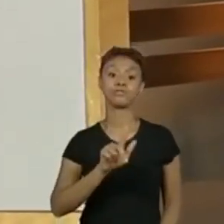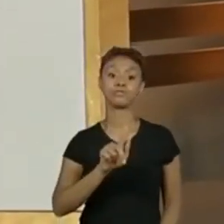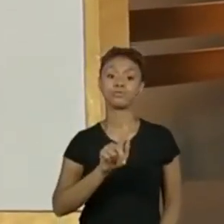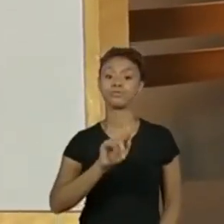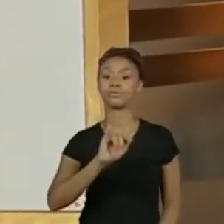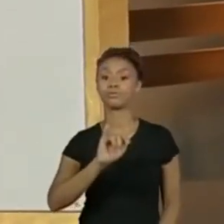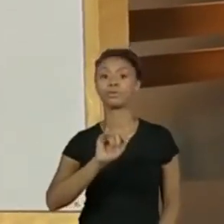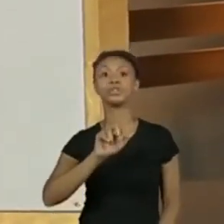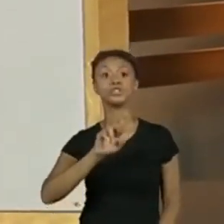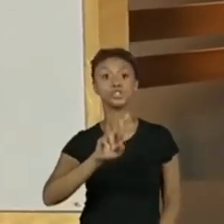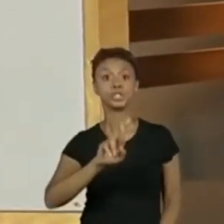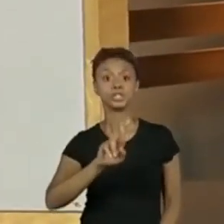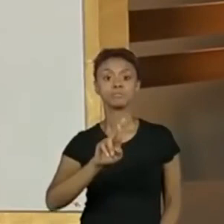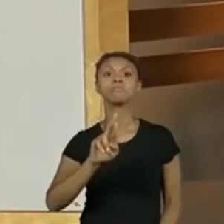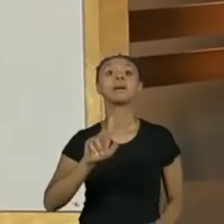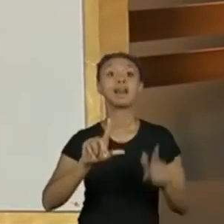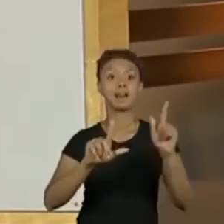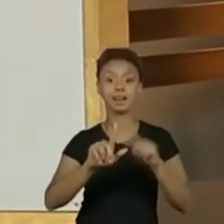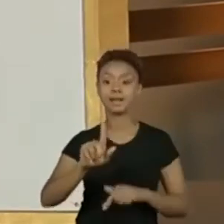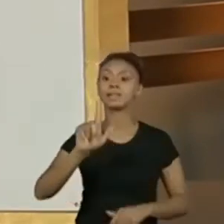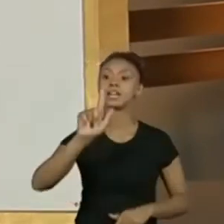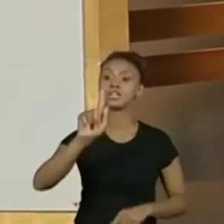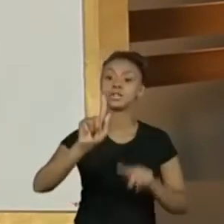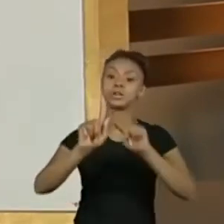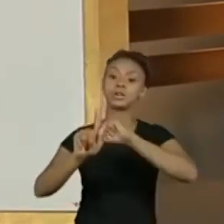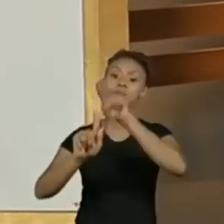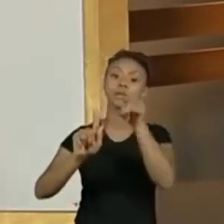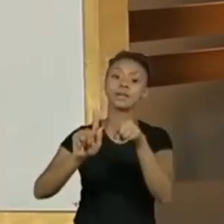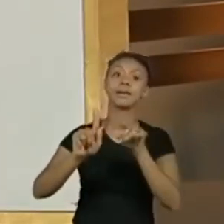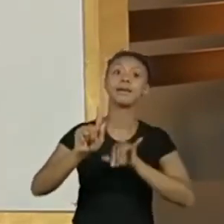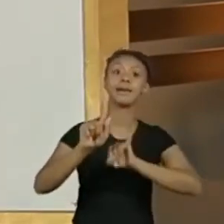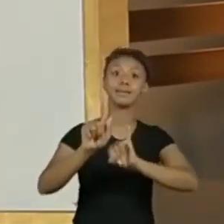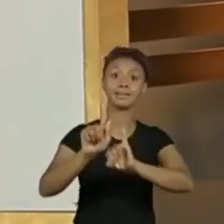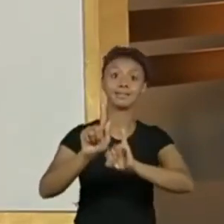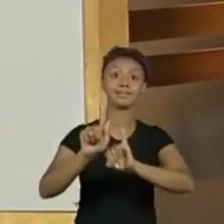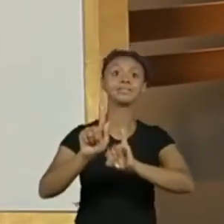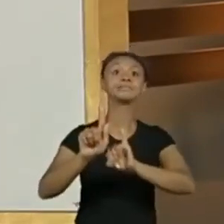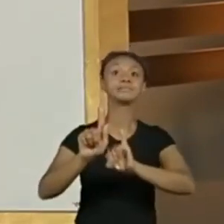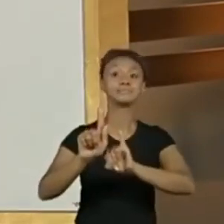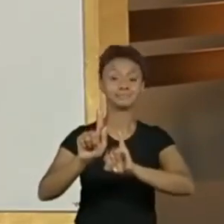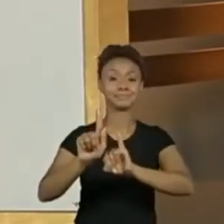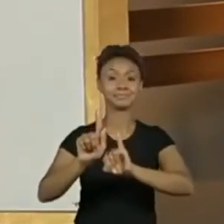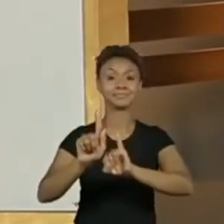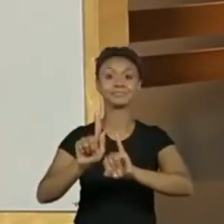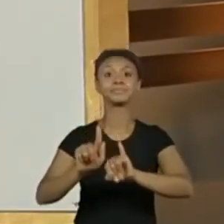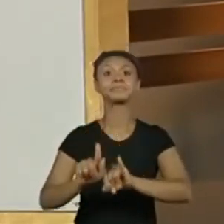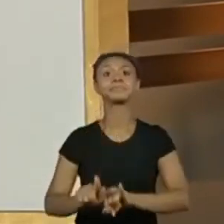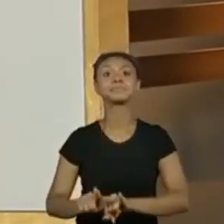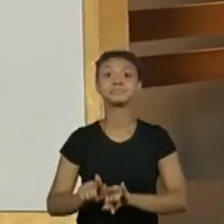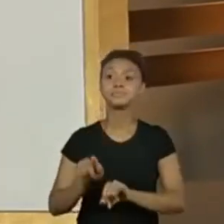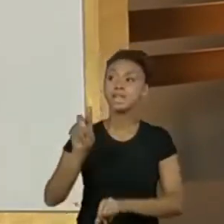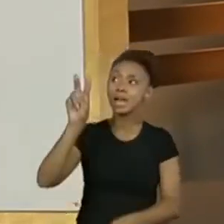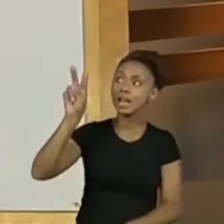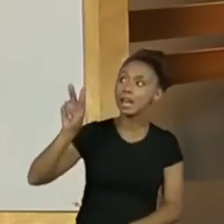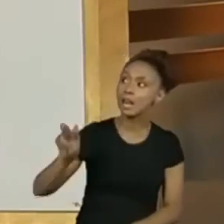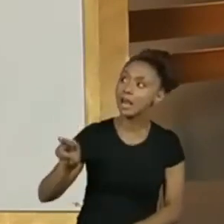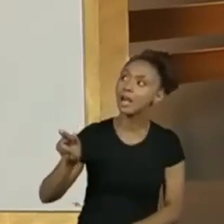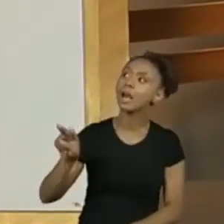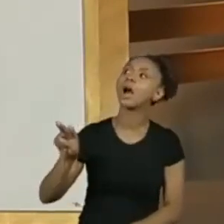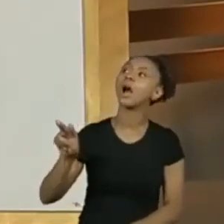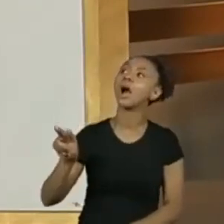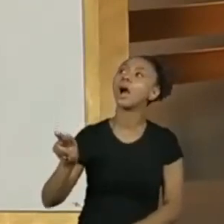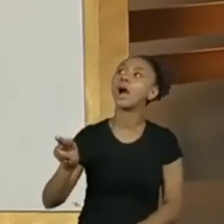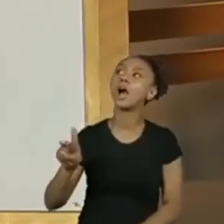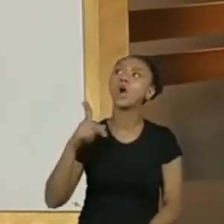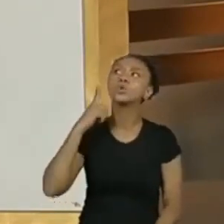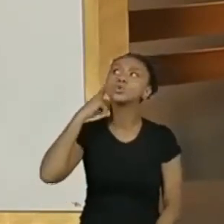G. E depois do G vem a letra... I. I. E quando eu leio fugir, esse G tem o som